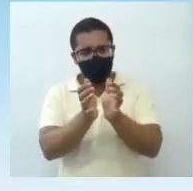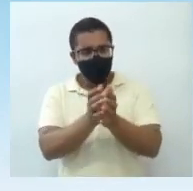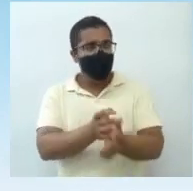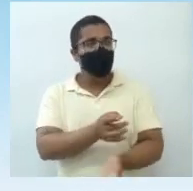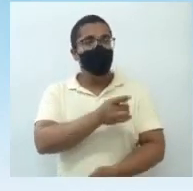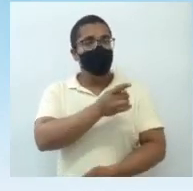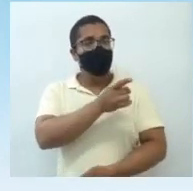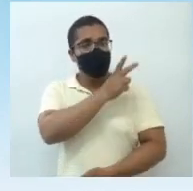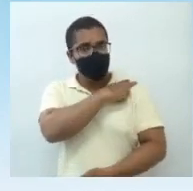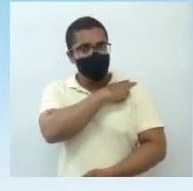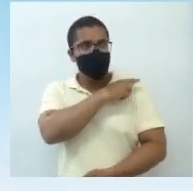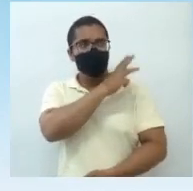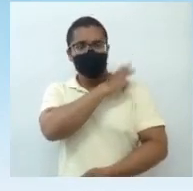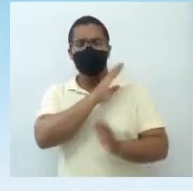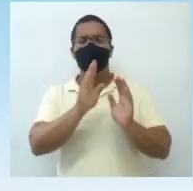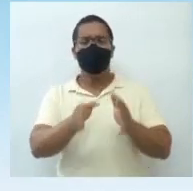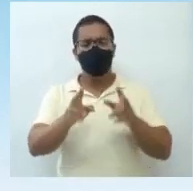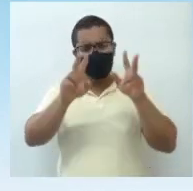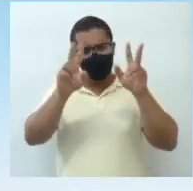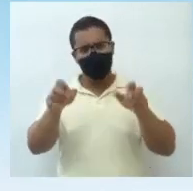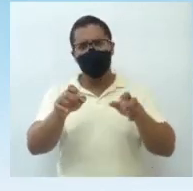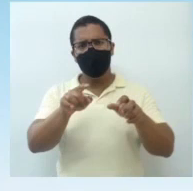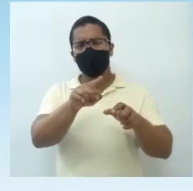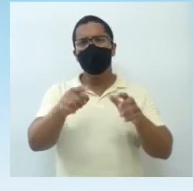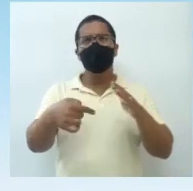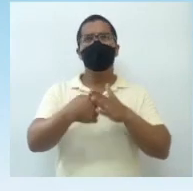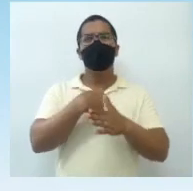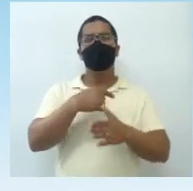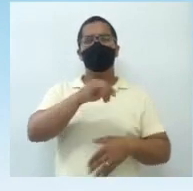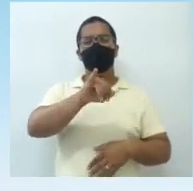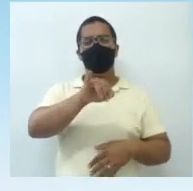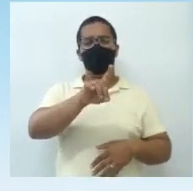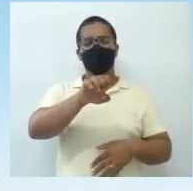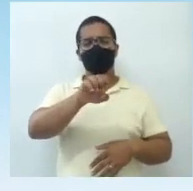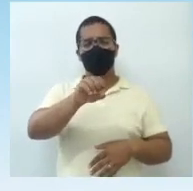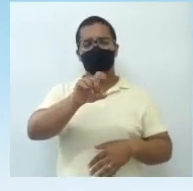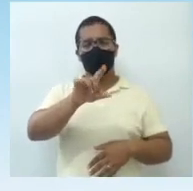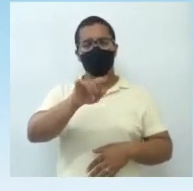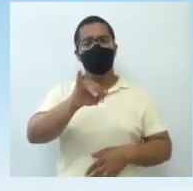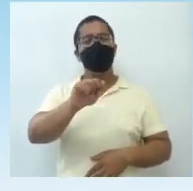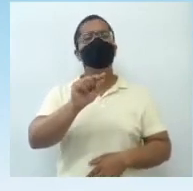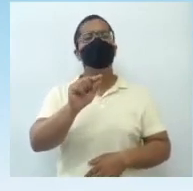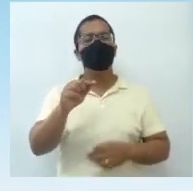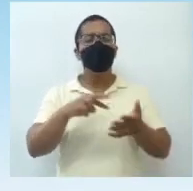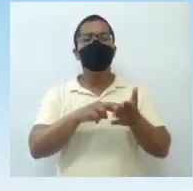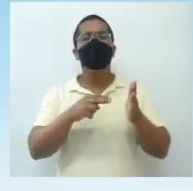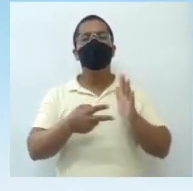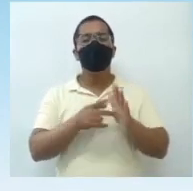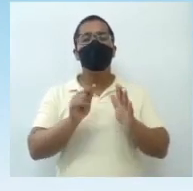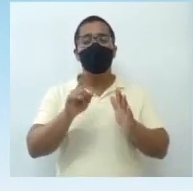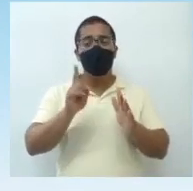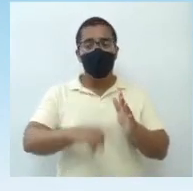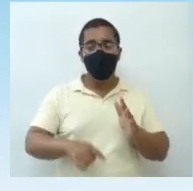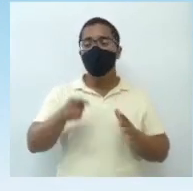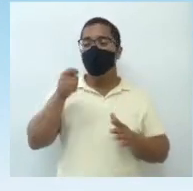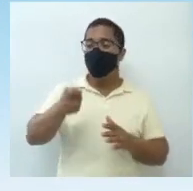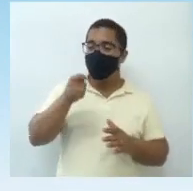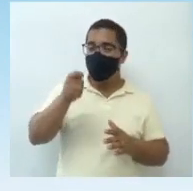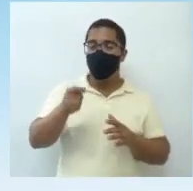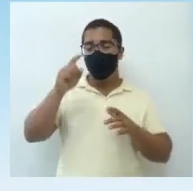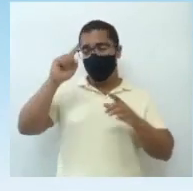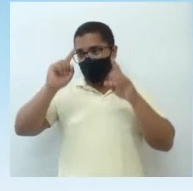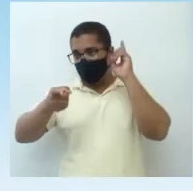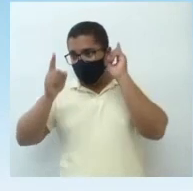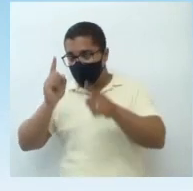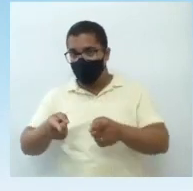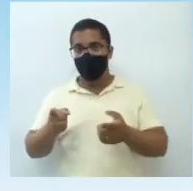ideologia O que é ideologia Professor Você pode perguntar é imposição de uma ideia de um conceito de uma doutrina daqueles que